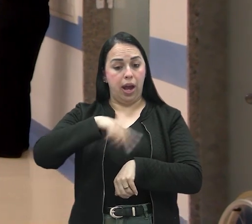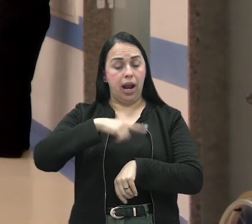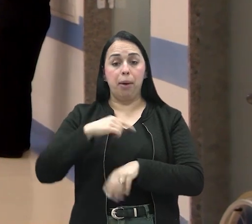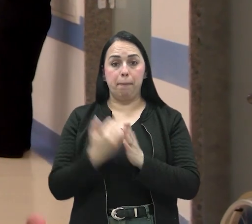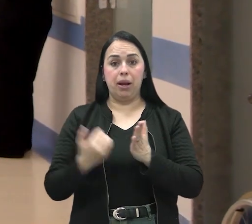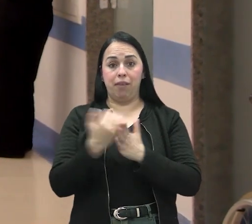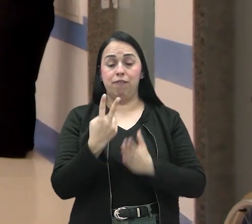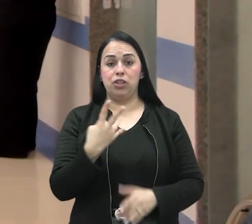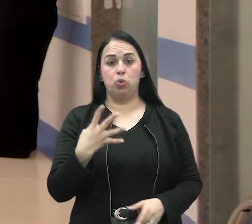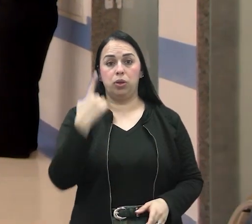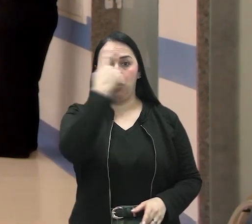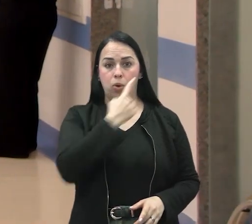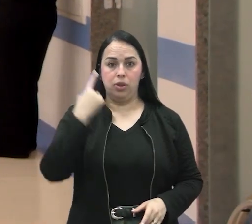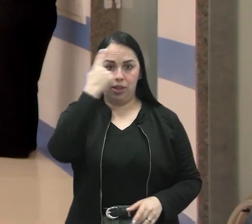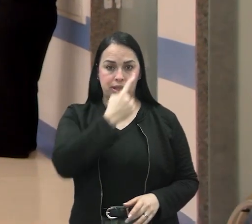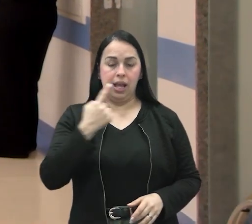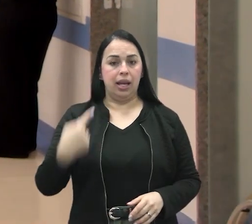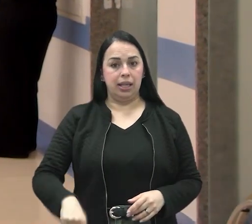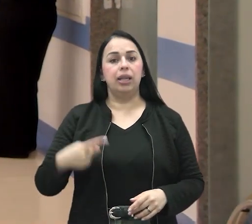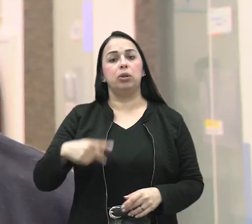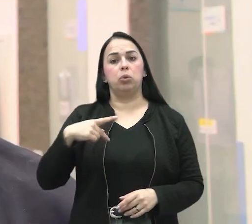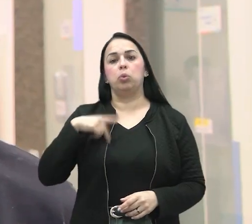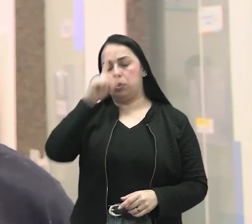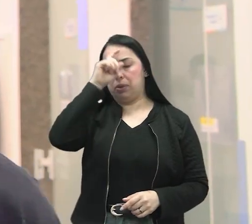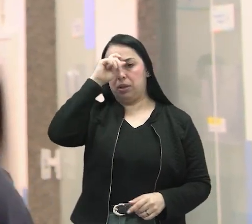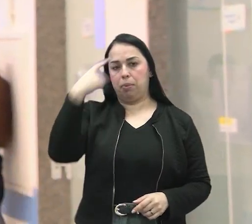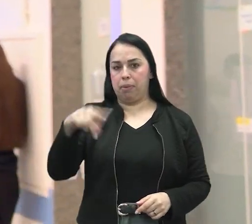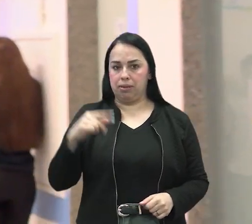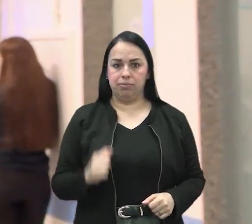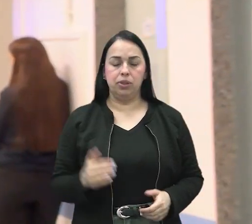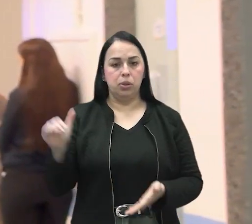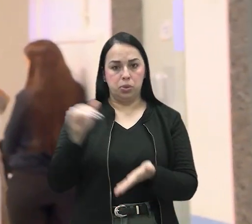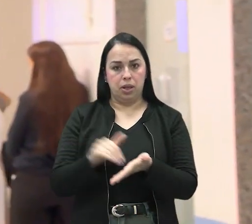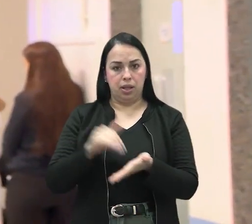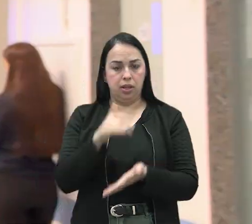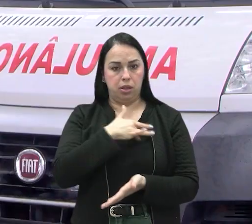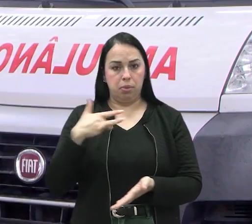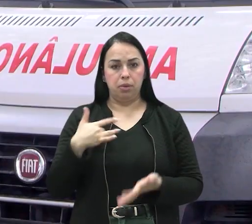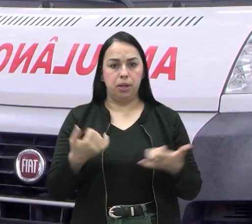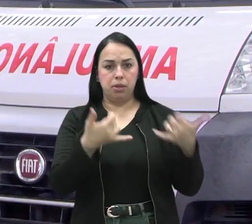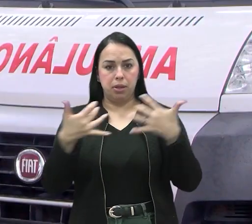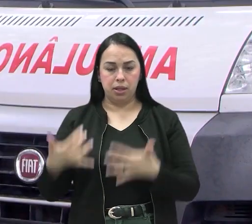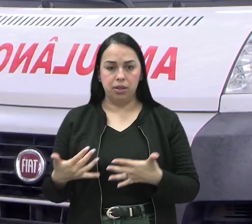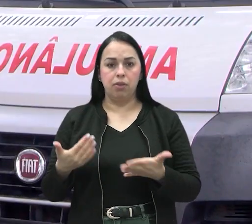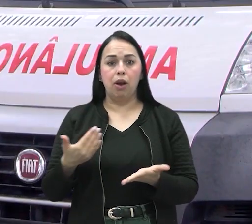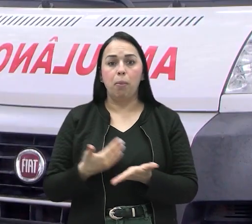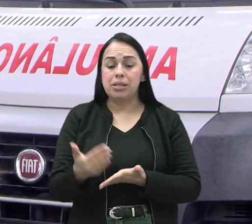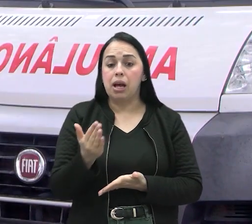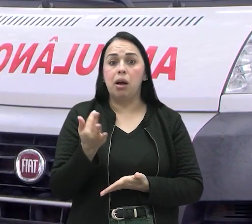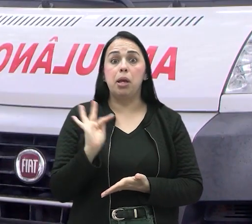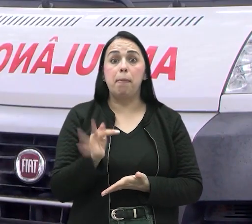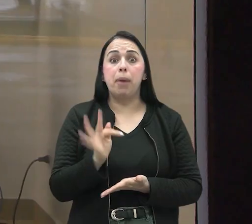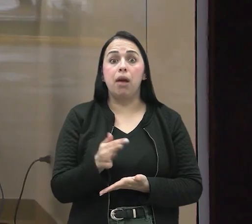período comercial, mas também 24 horas aqui agora no Clínica Sul. Ainda segundo o secretário de Saúde, o novo plantão irá começar